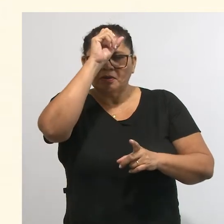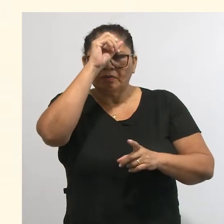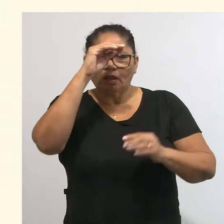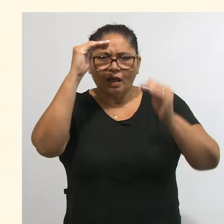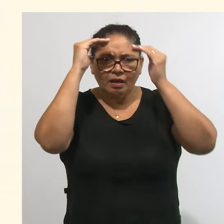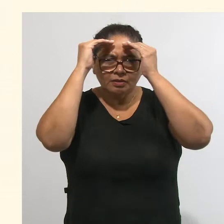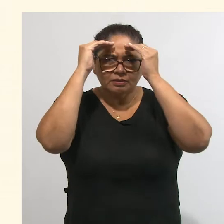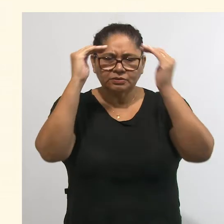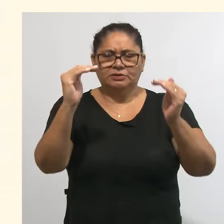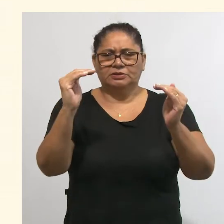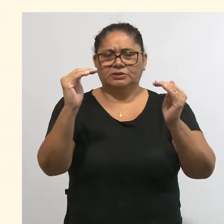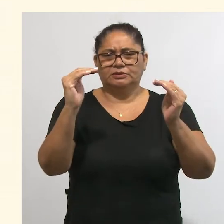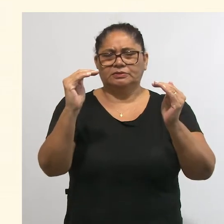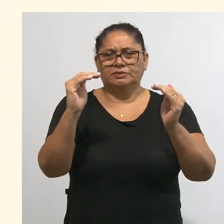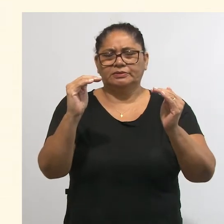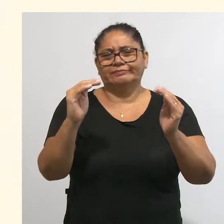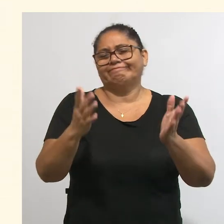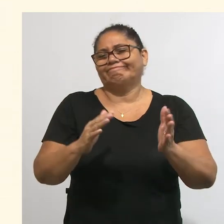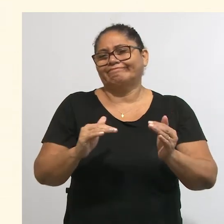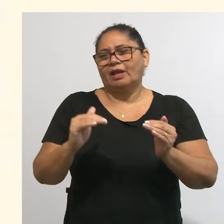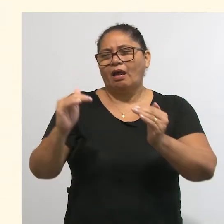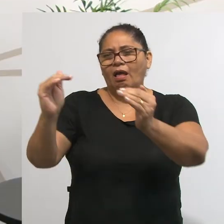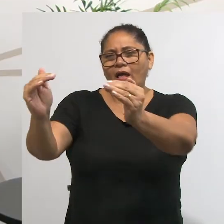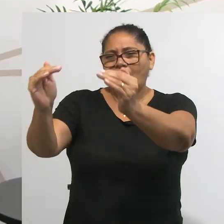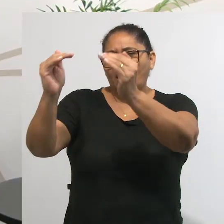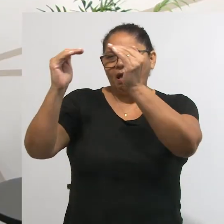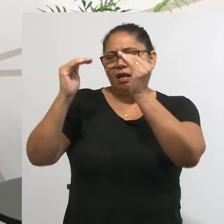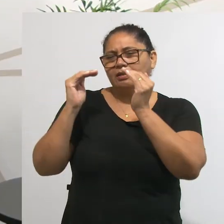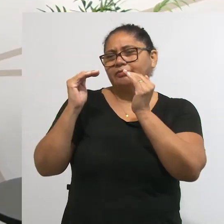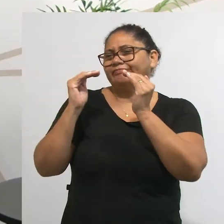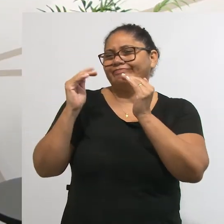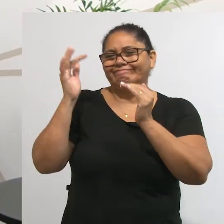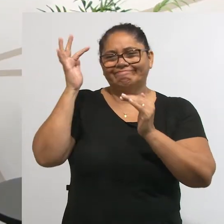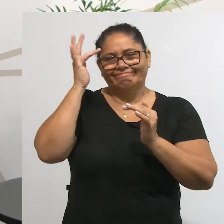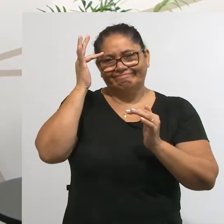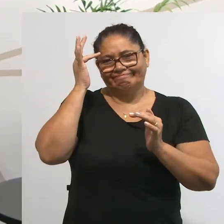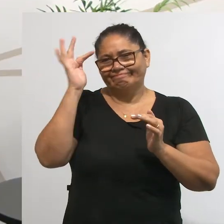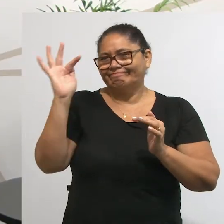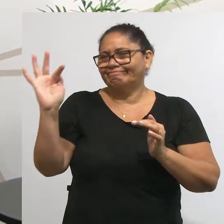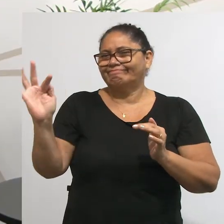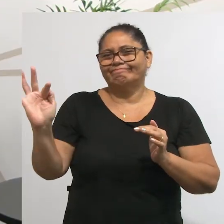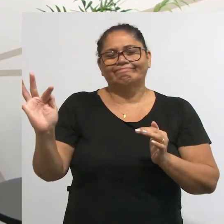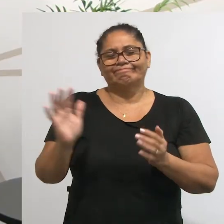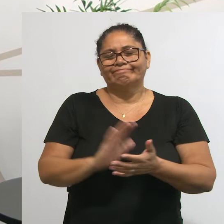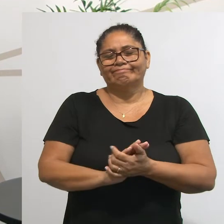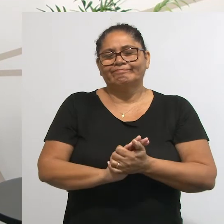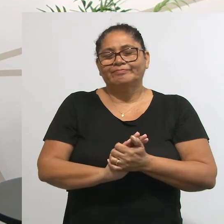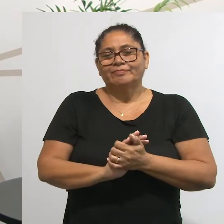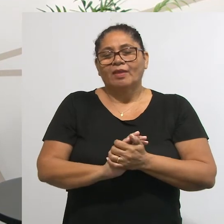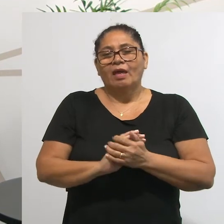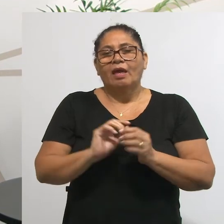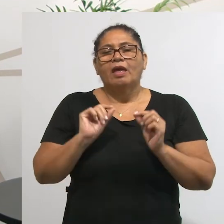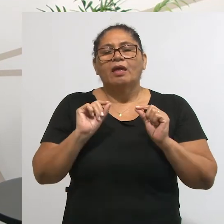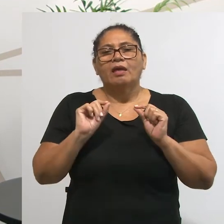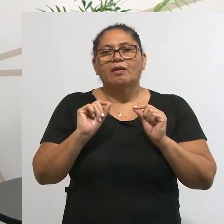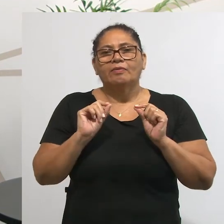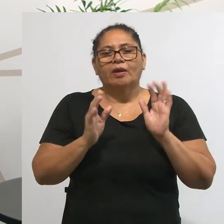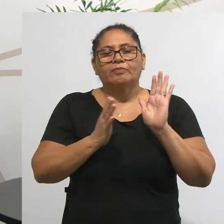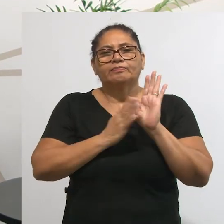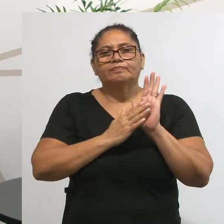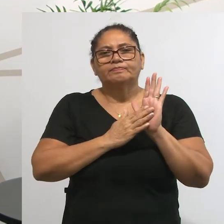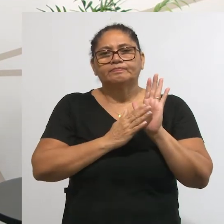aprender a respeitar-se e a respeitar o outro. E isso não é filosofia, simplesmente é